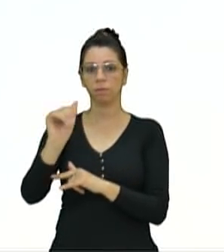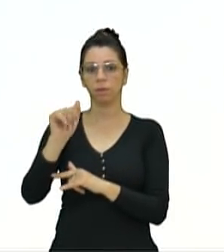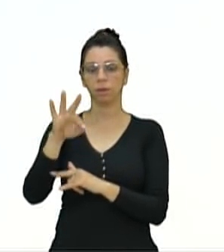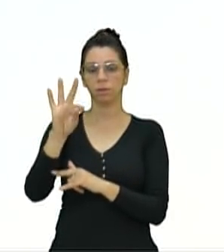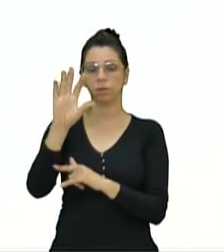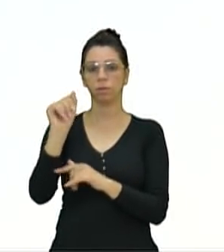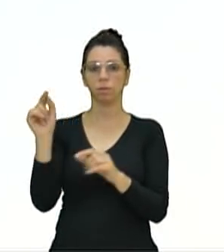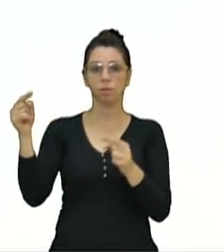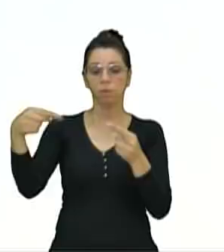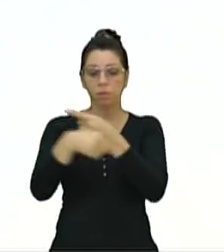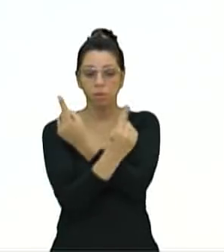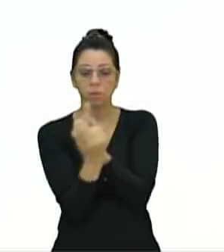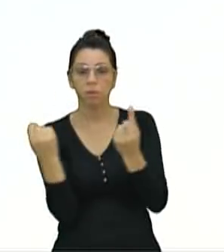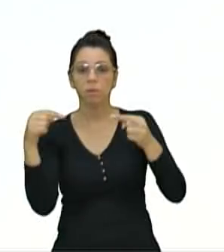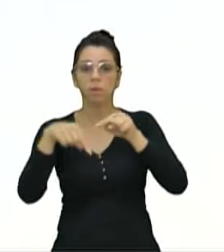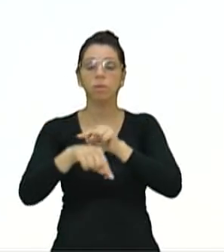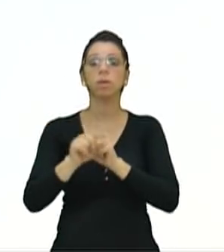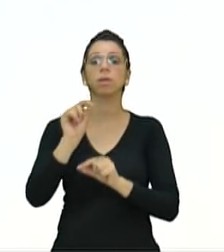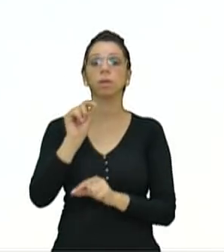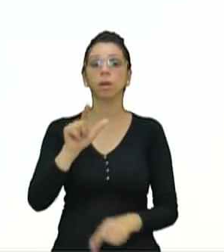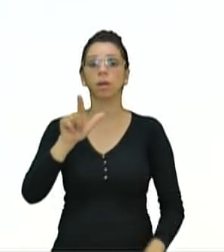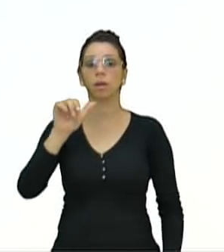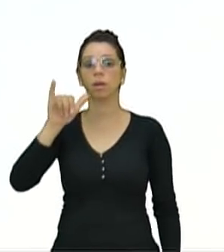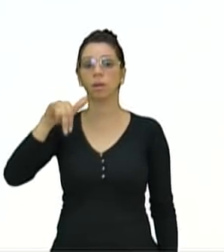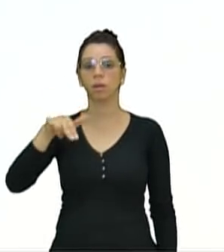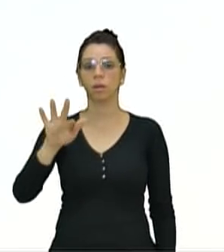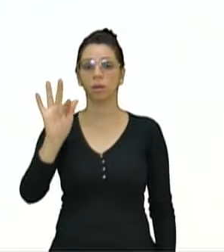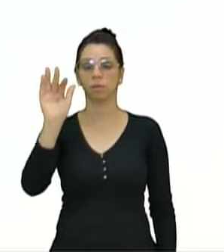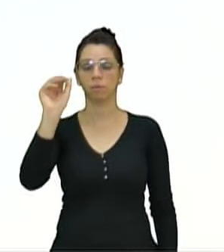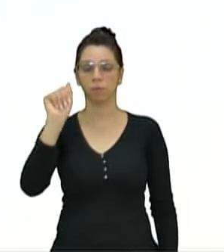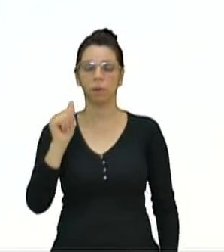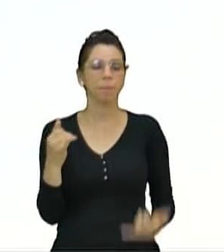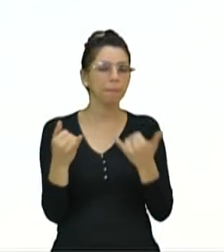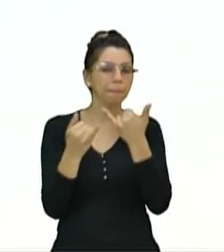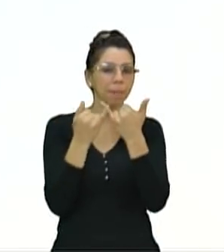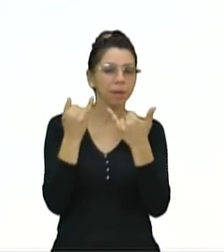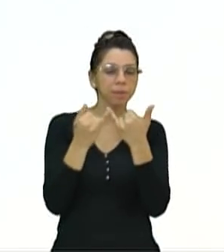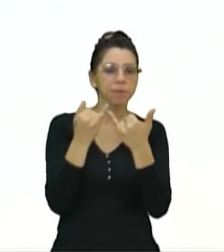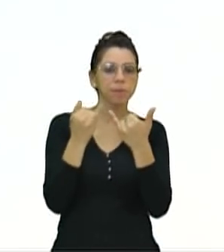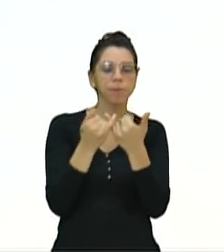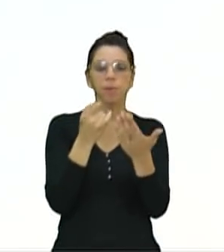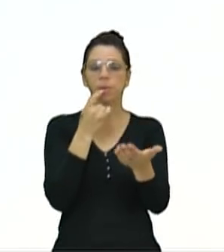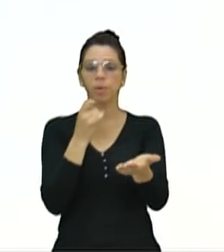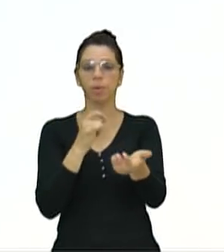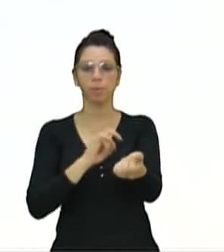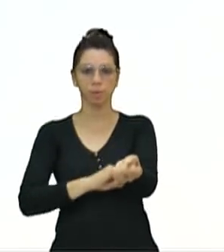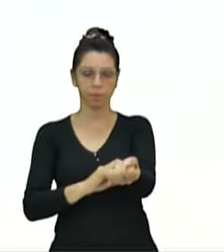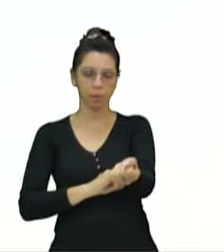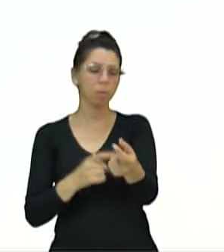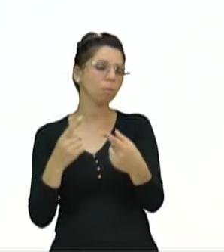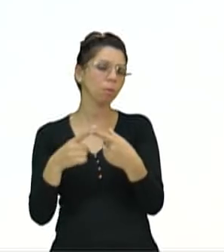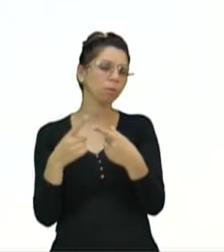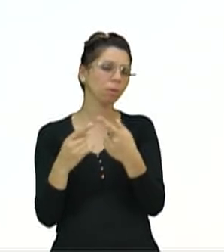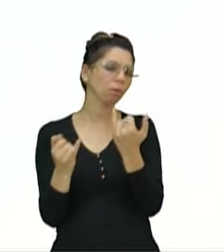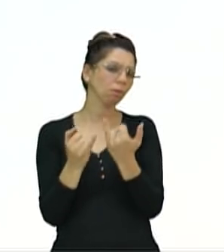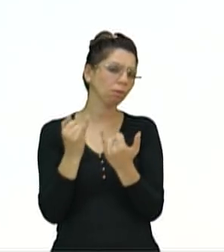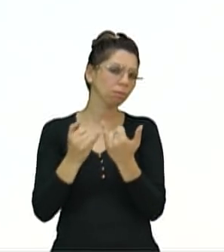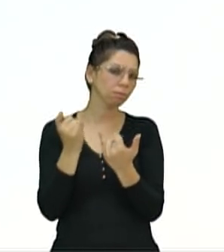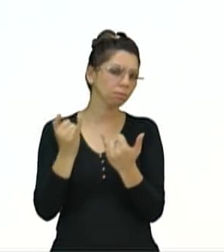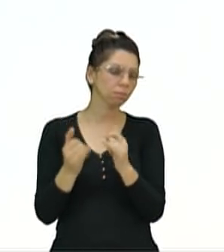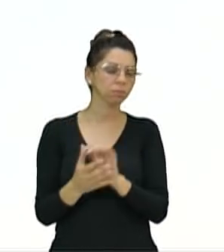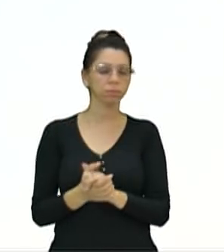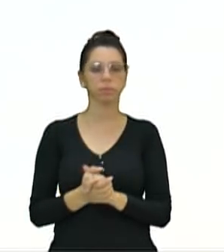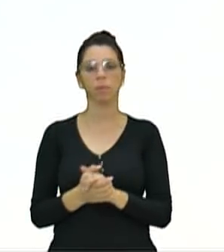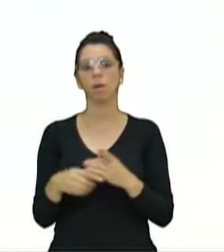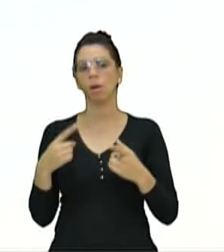linfa, líquido semelhante ao líquido sanguíneo, ao tecido sanguíneo, né? Por que é semelhante? Porque tem